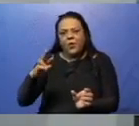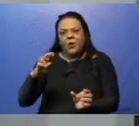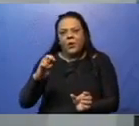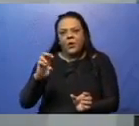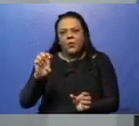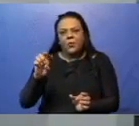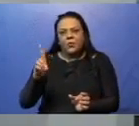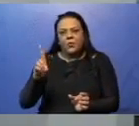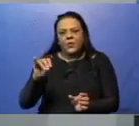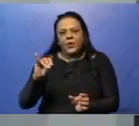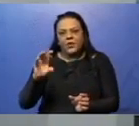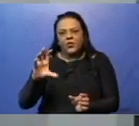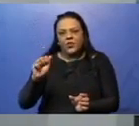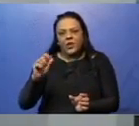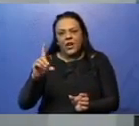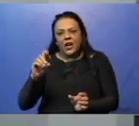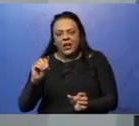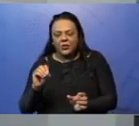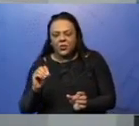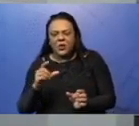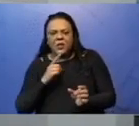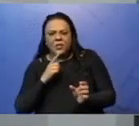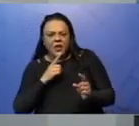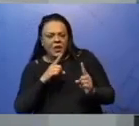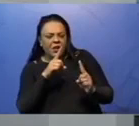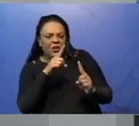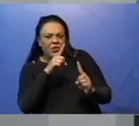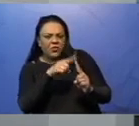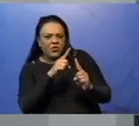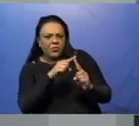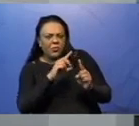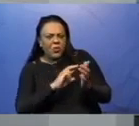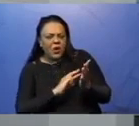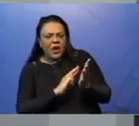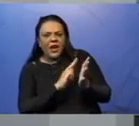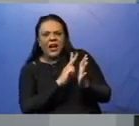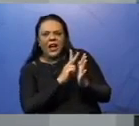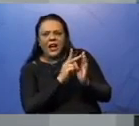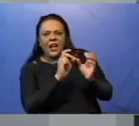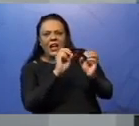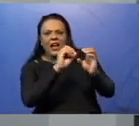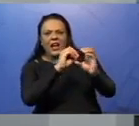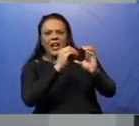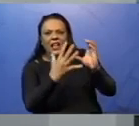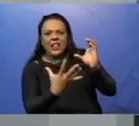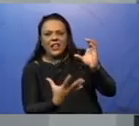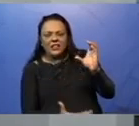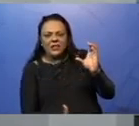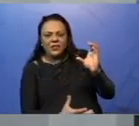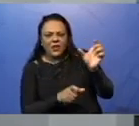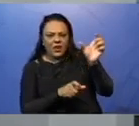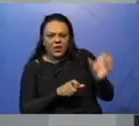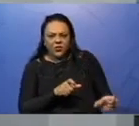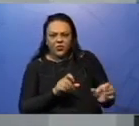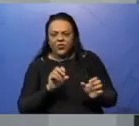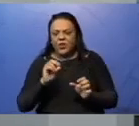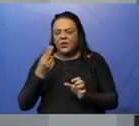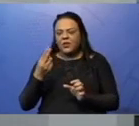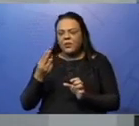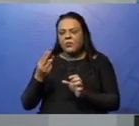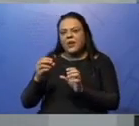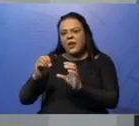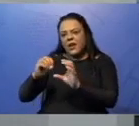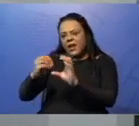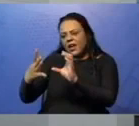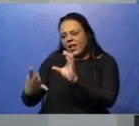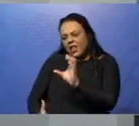também que havia tipos de sujeito, que eu posso classificar o sujeito dependendo de como ele aparece. E hoje a gente vai ver um tipo de